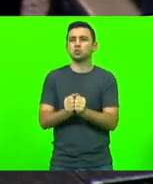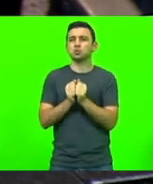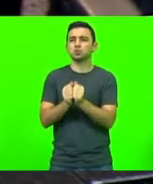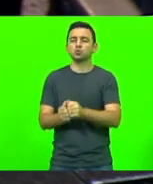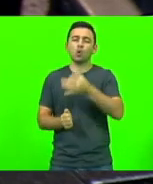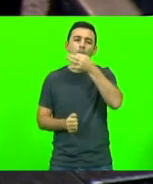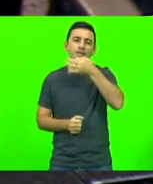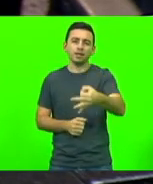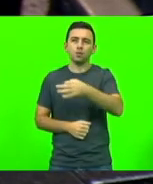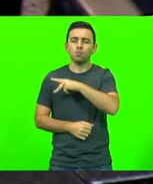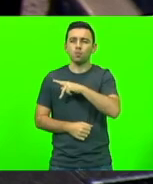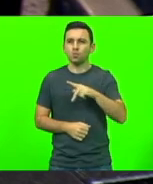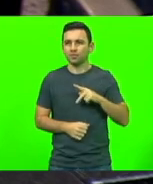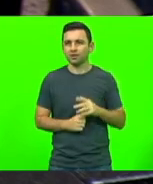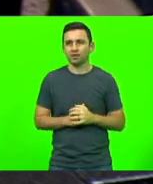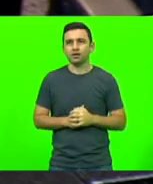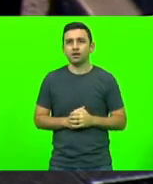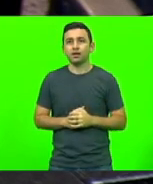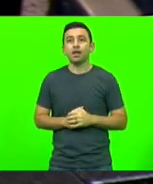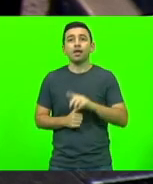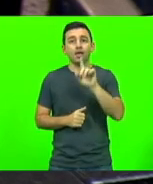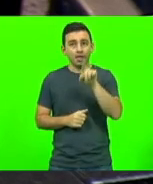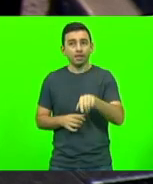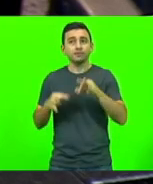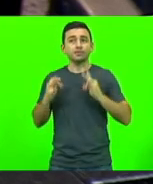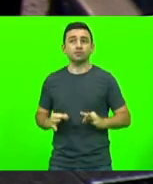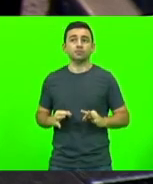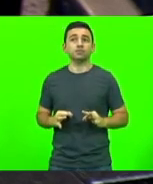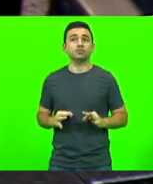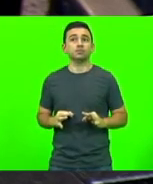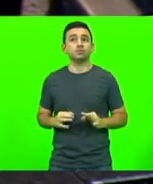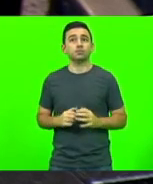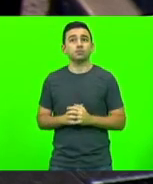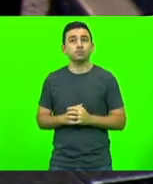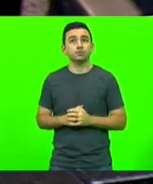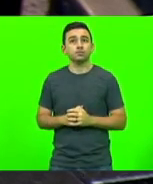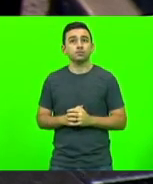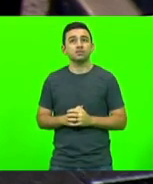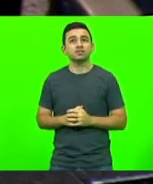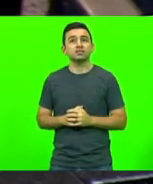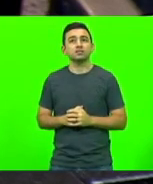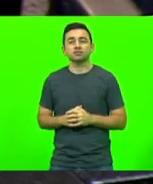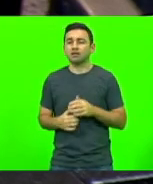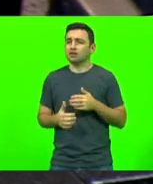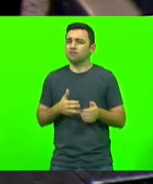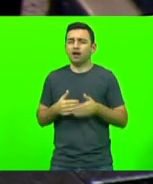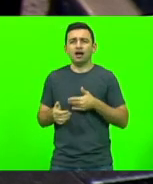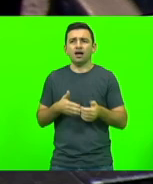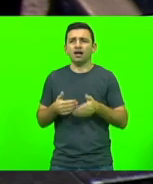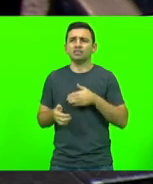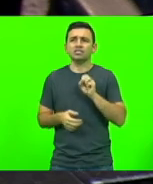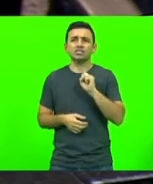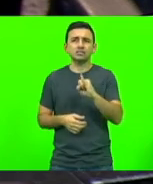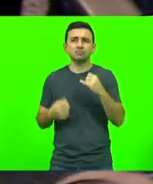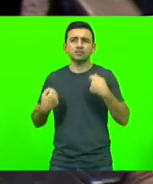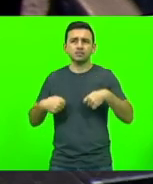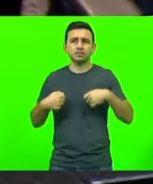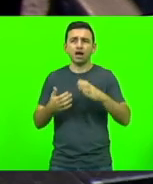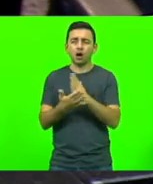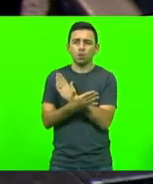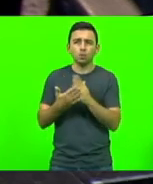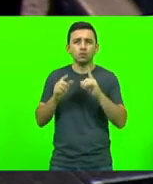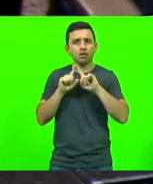opinião pública. É fazer aquilo que é certo, mesmo que eventualmente tenha que enfrentar